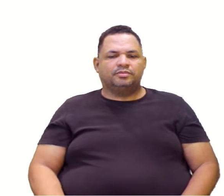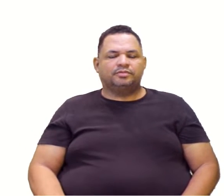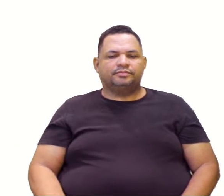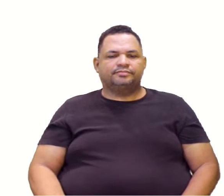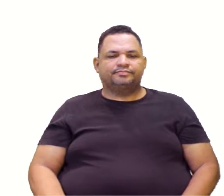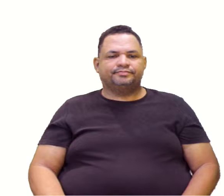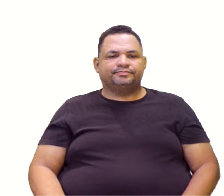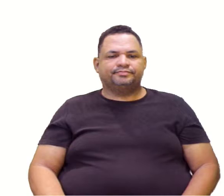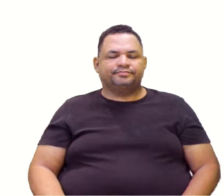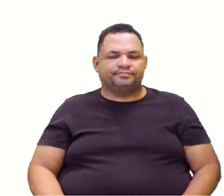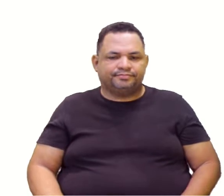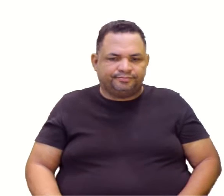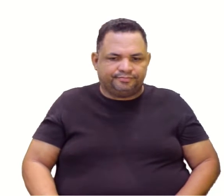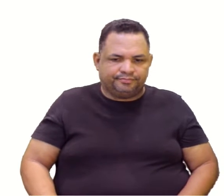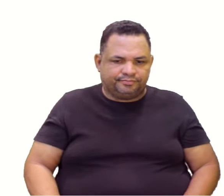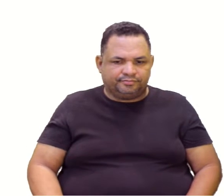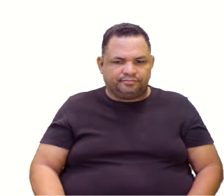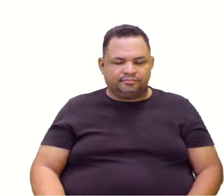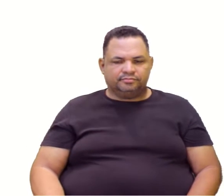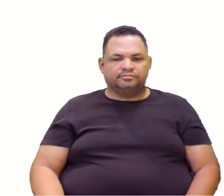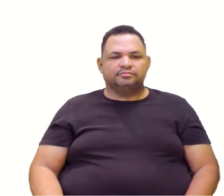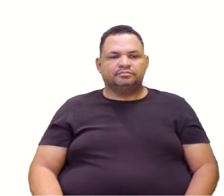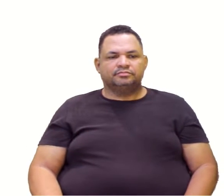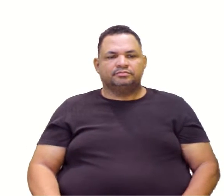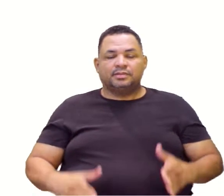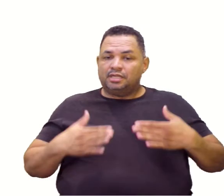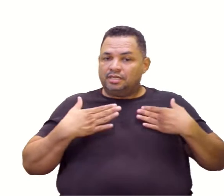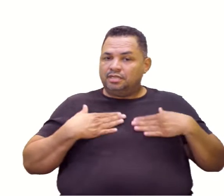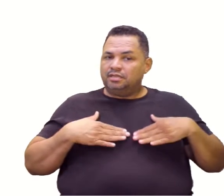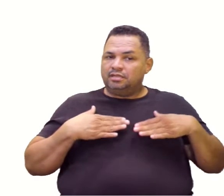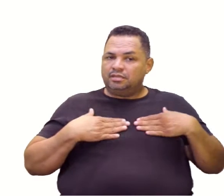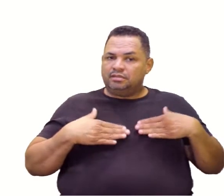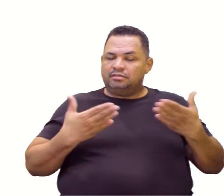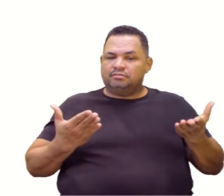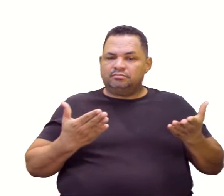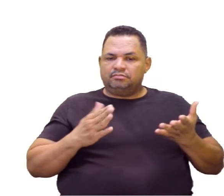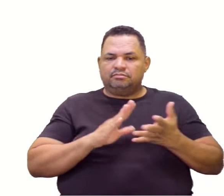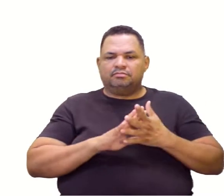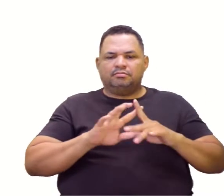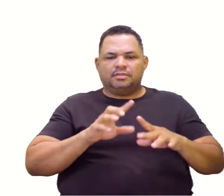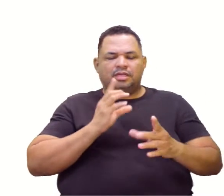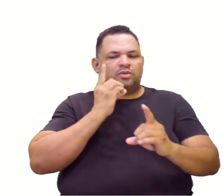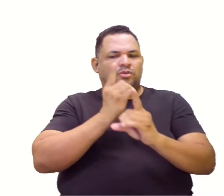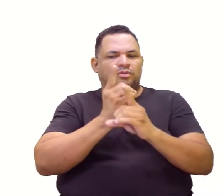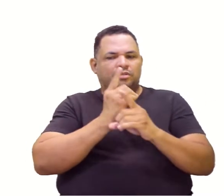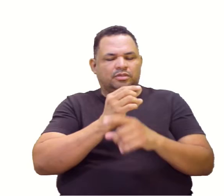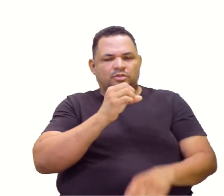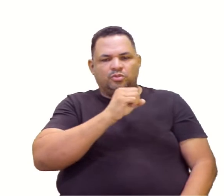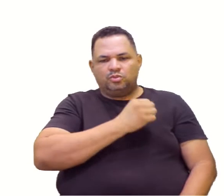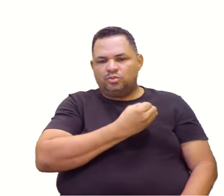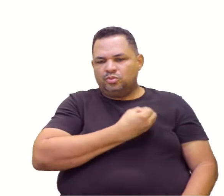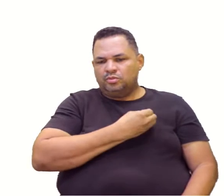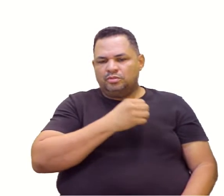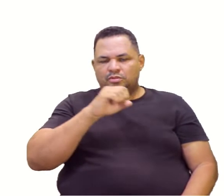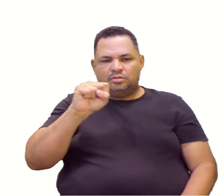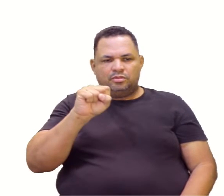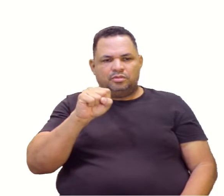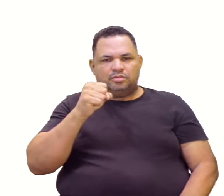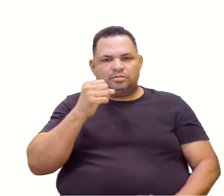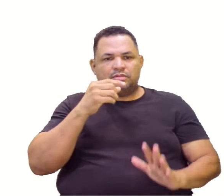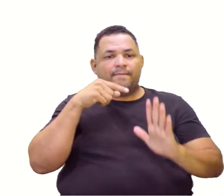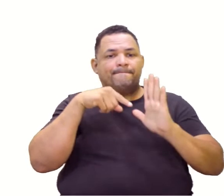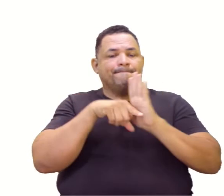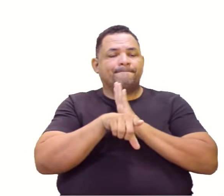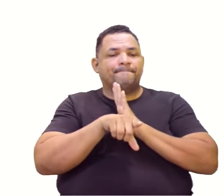é a medida do x. Aí, muita calma nessa hora, professor Maurício. Não, mas eu já achei 8, tá certo. Mas o que ele está pedindo?